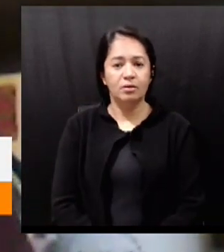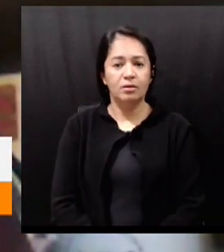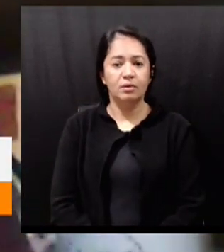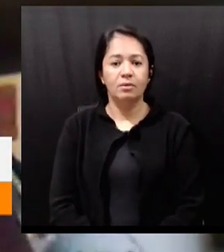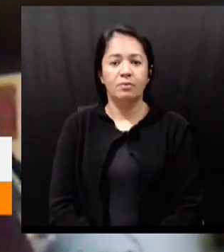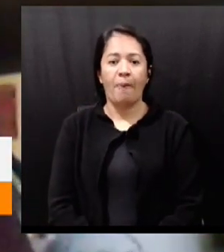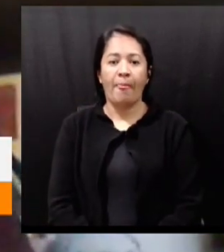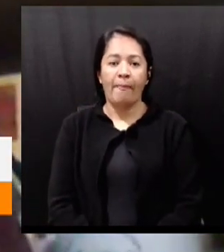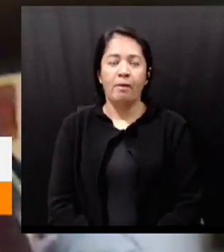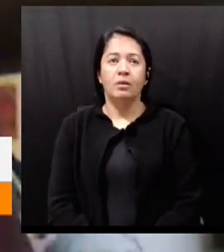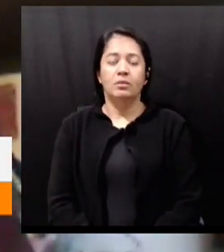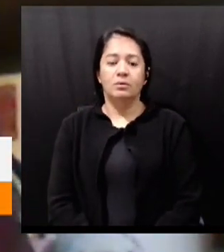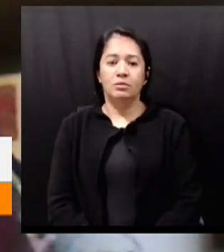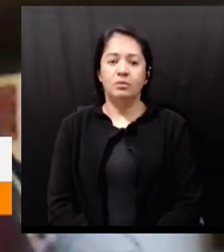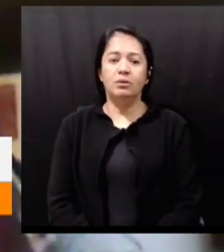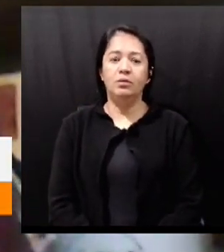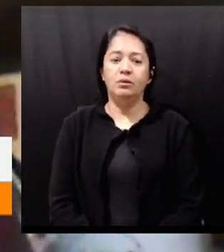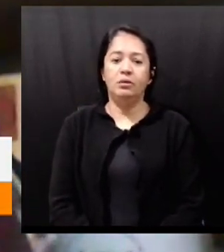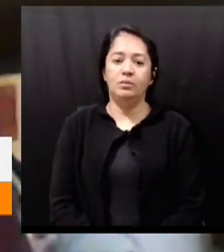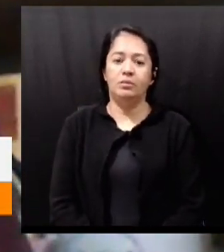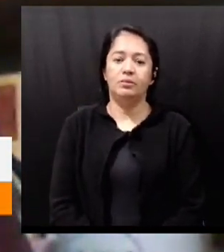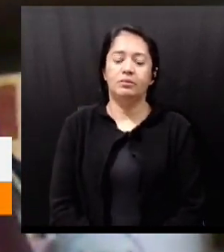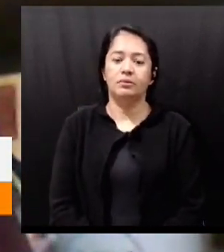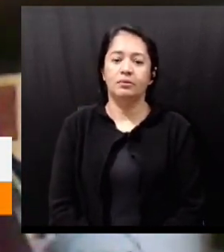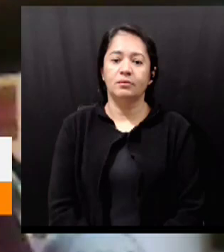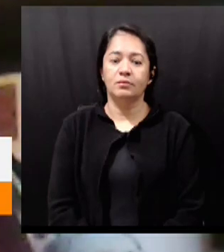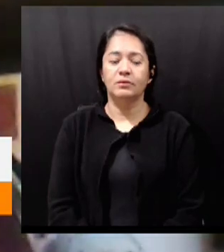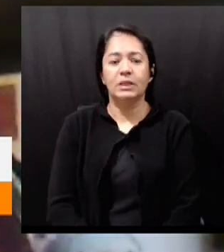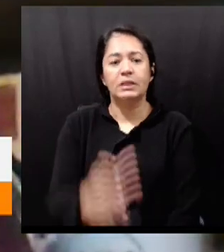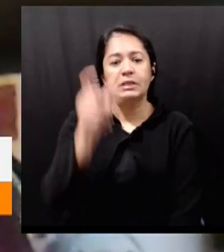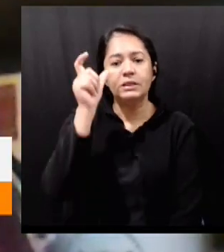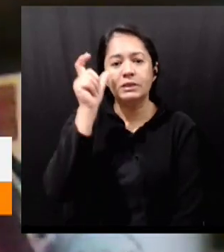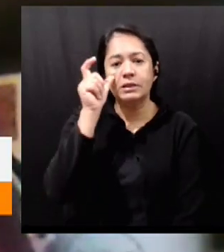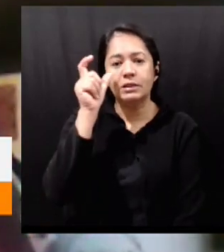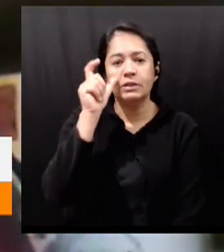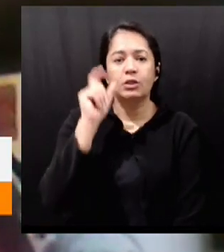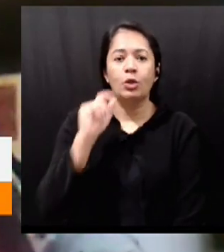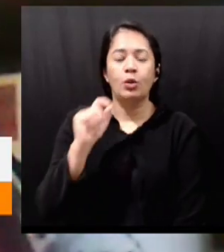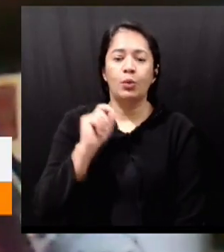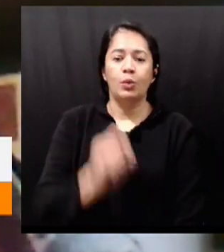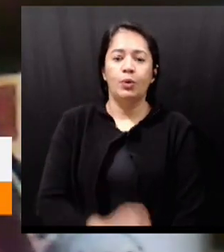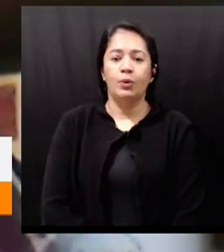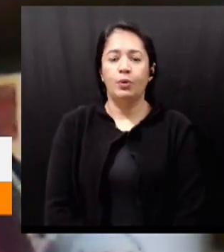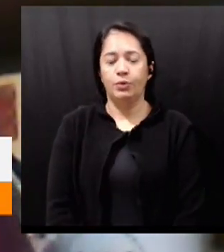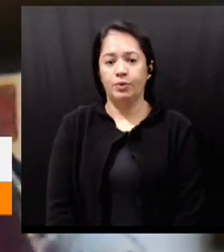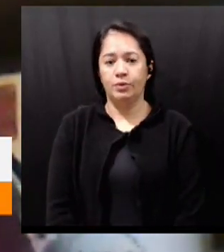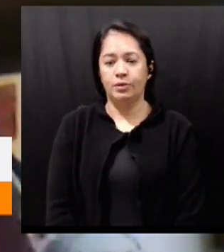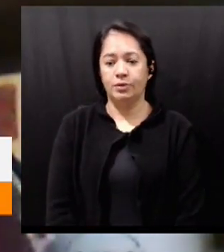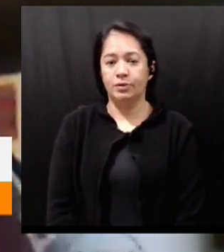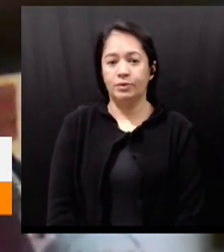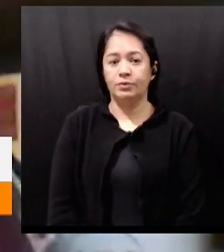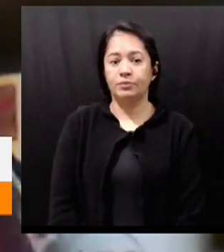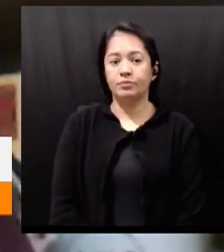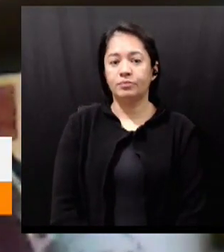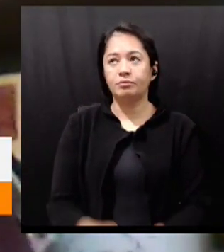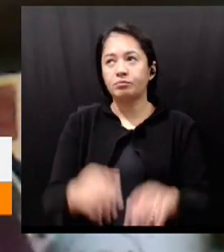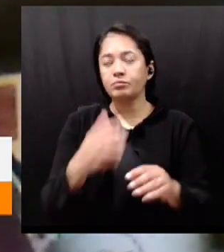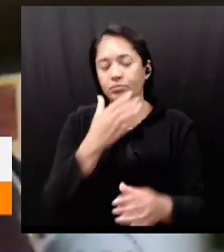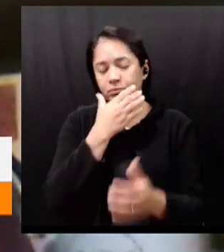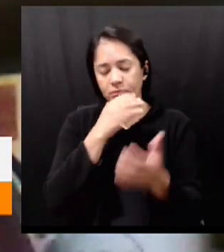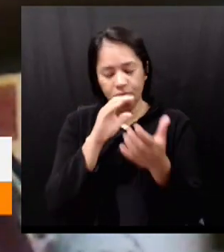É verdade. E interessante, assim, os companheiros, não sei se as mulheres já perceberam